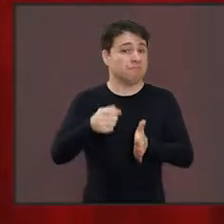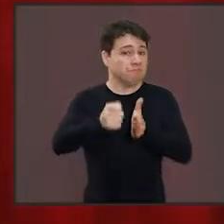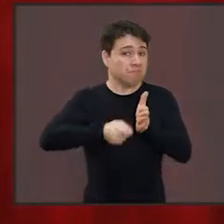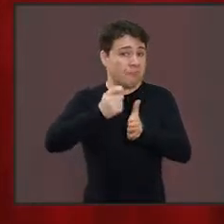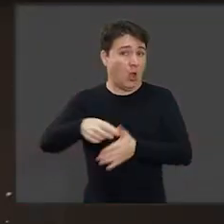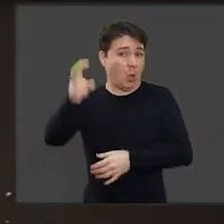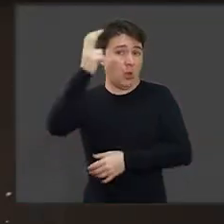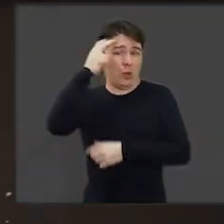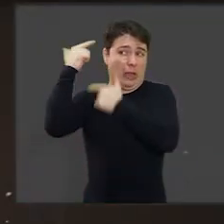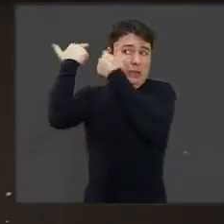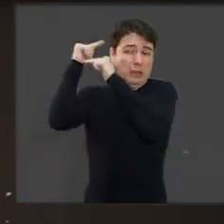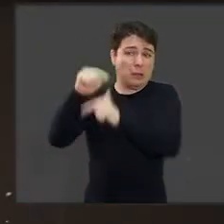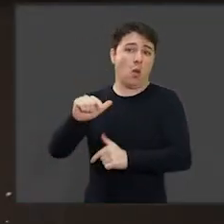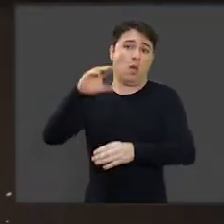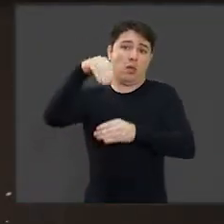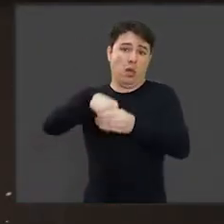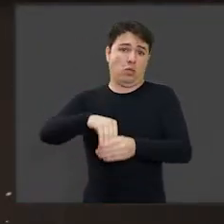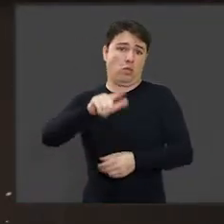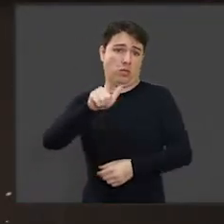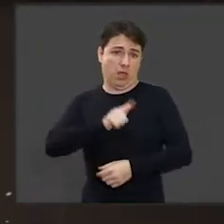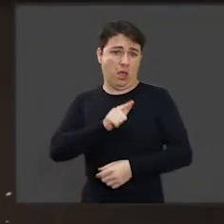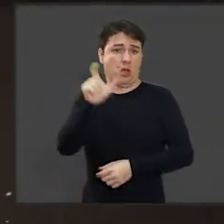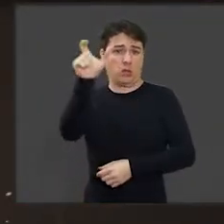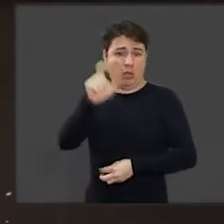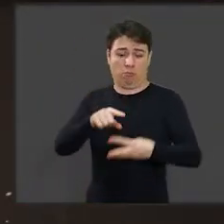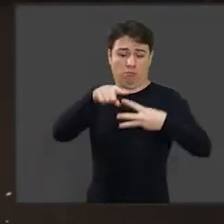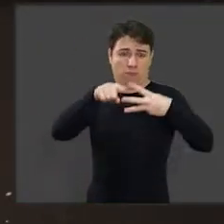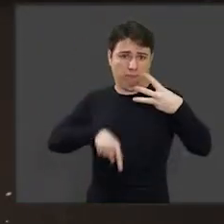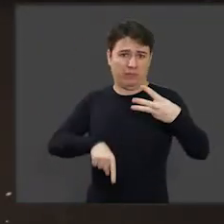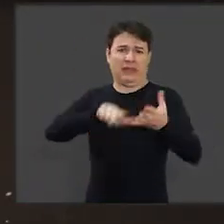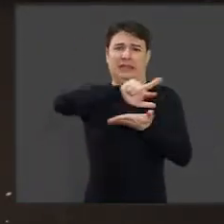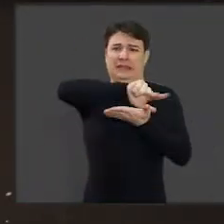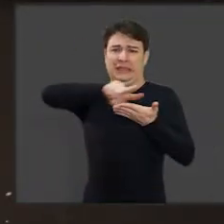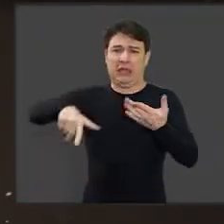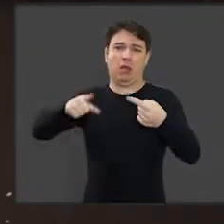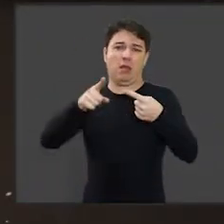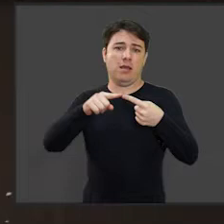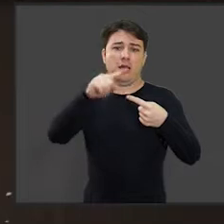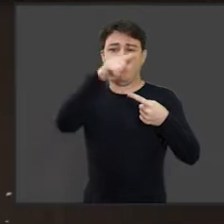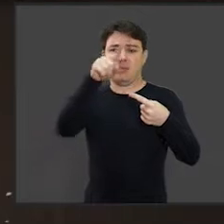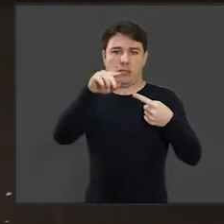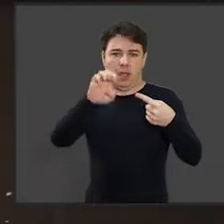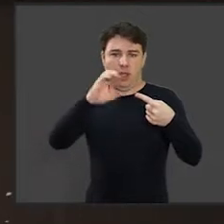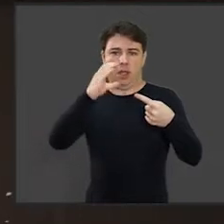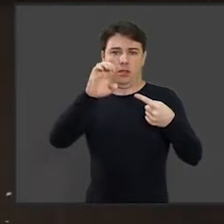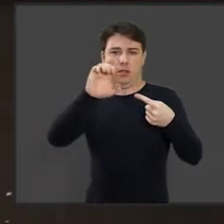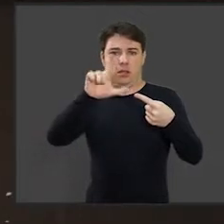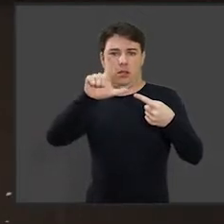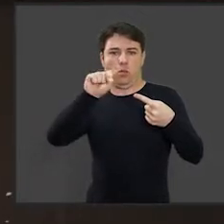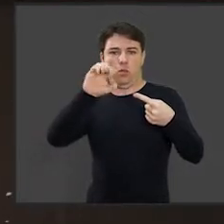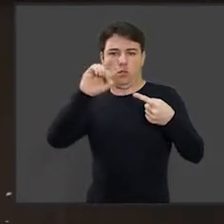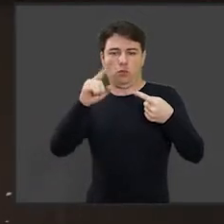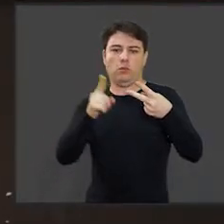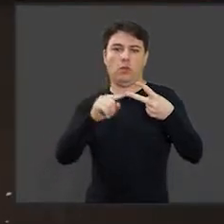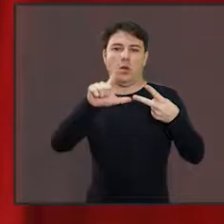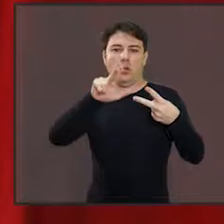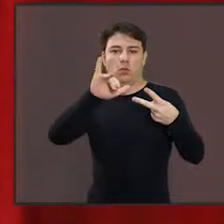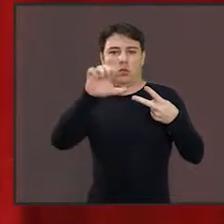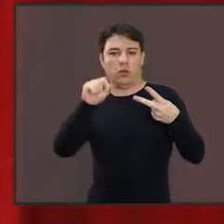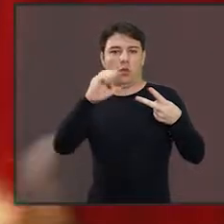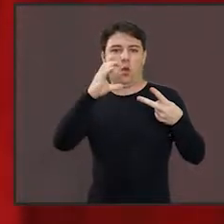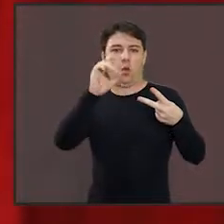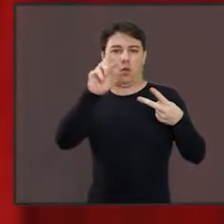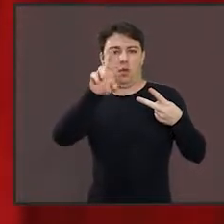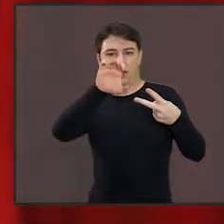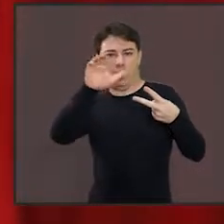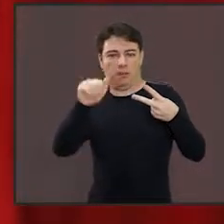tradição cultural. A gente tem o Zé Celso, o Luiz Antônio Martinez Correia, o Wallace Leal, a gente teve grandes nomes aqui que